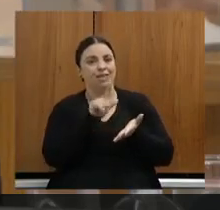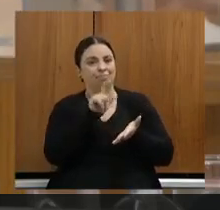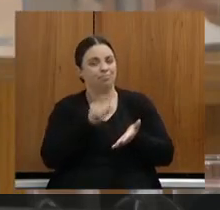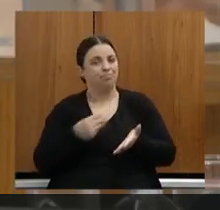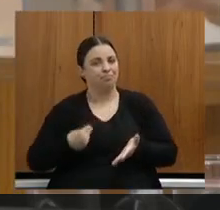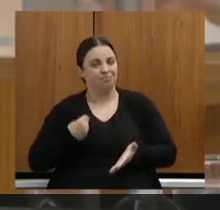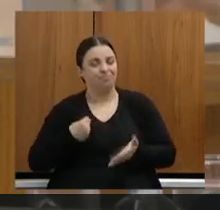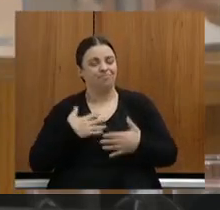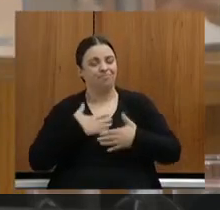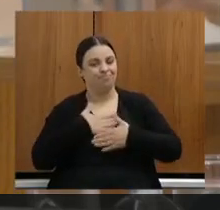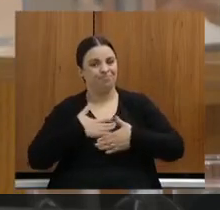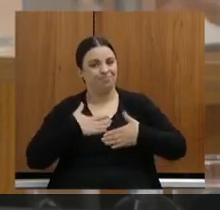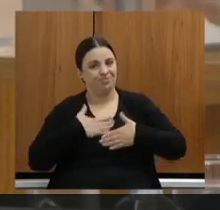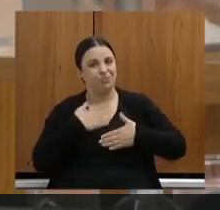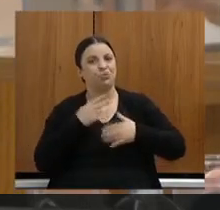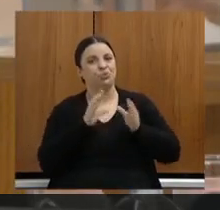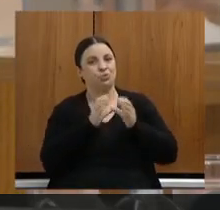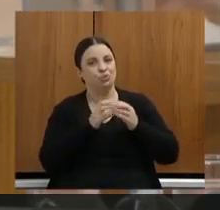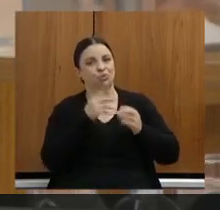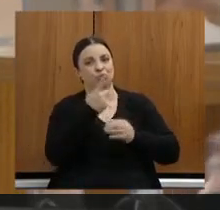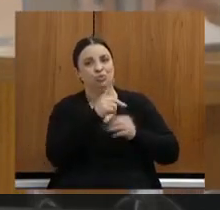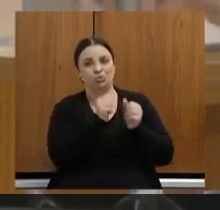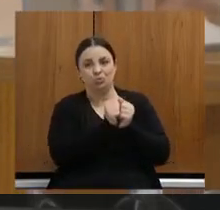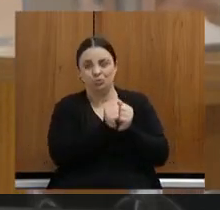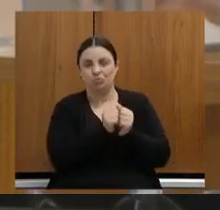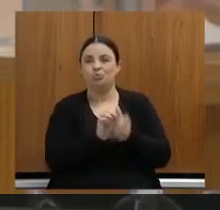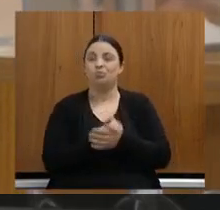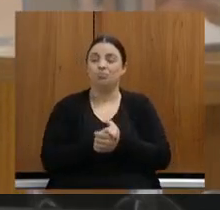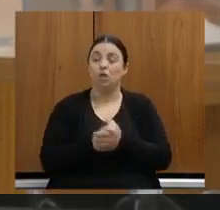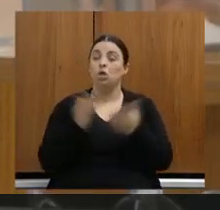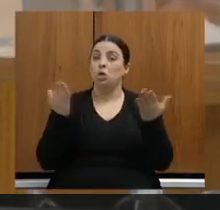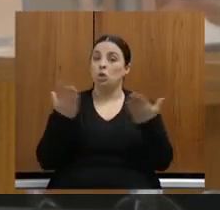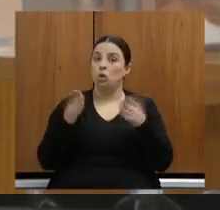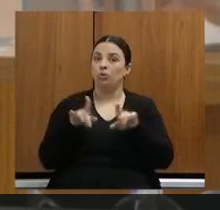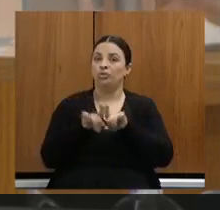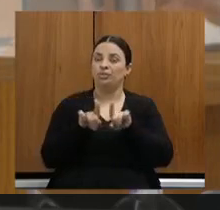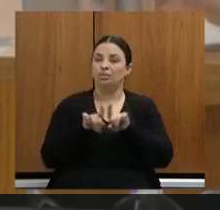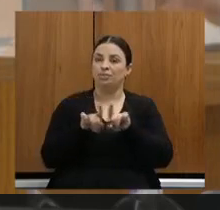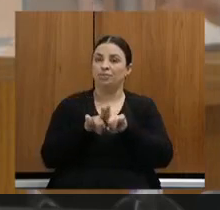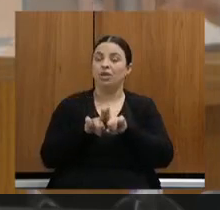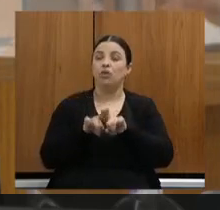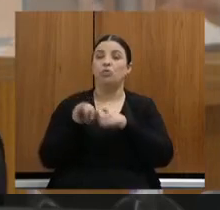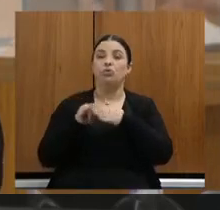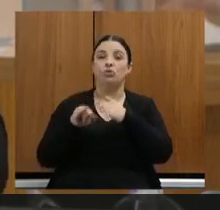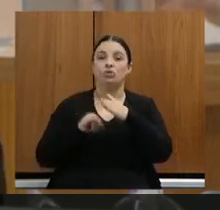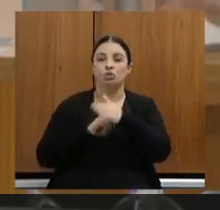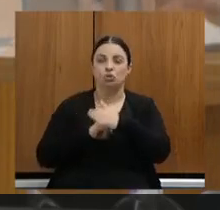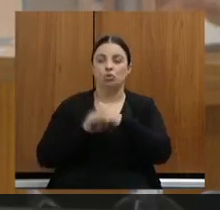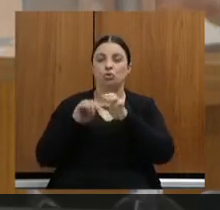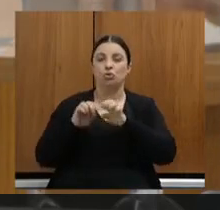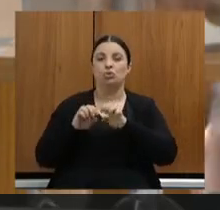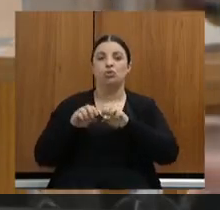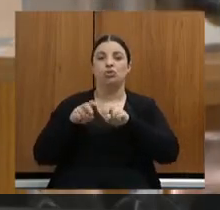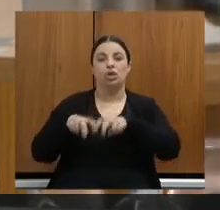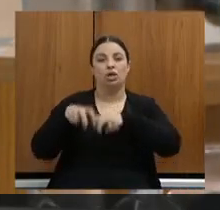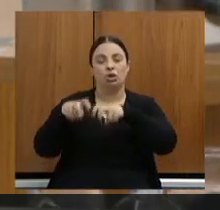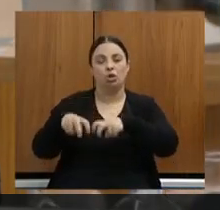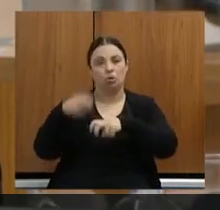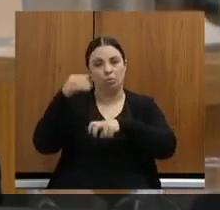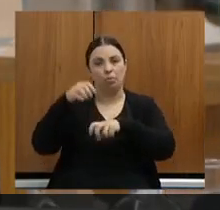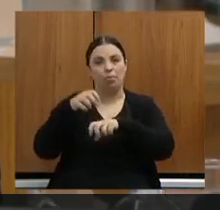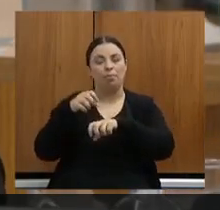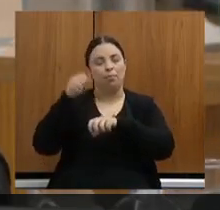pessoa também toda equipe e aqui hoje o grande dedicado lá do Instituto Mineiro de agropecuária Tales